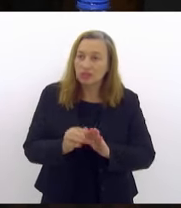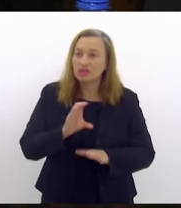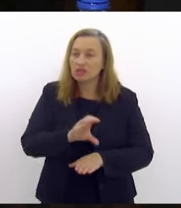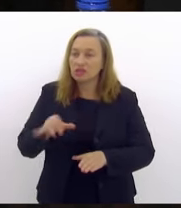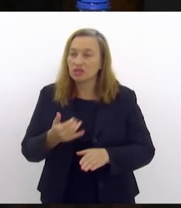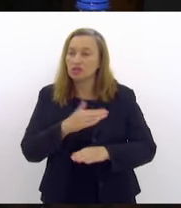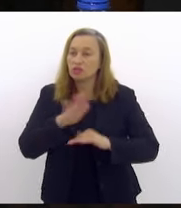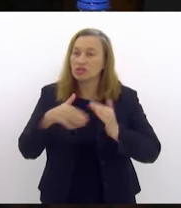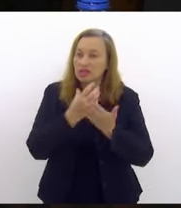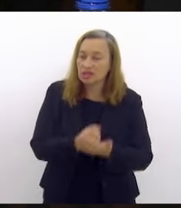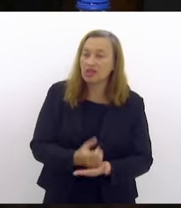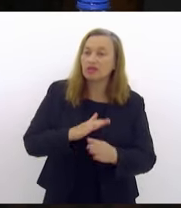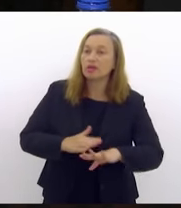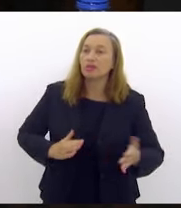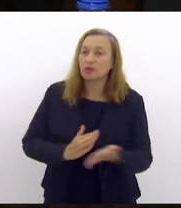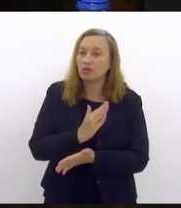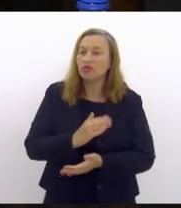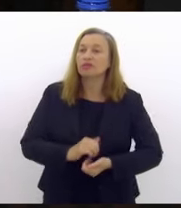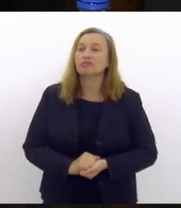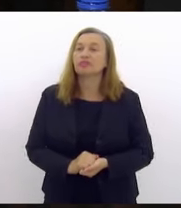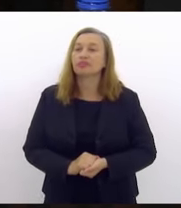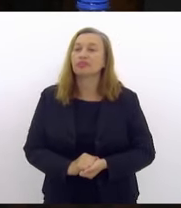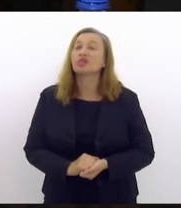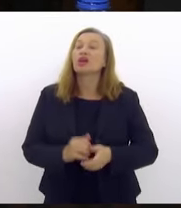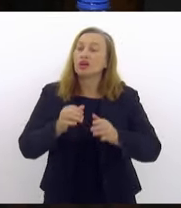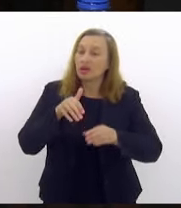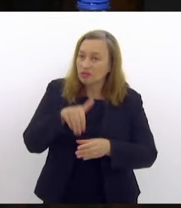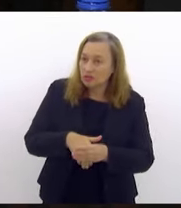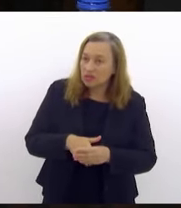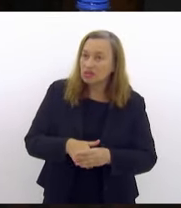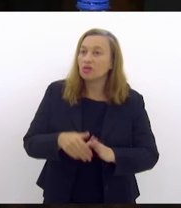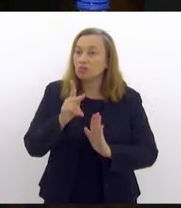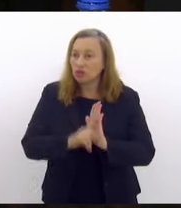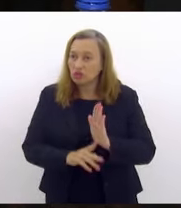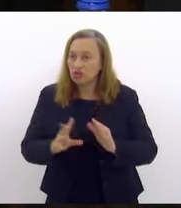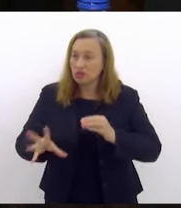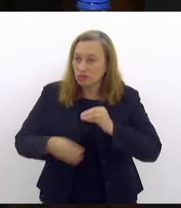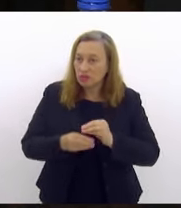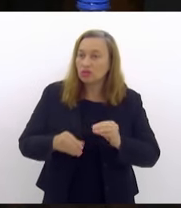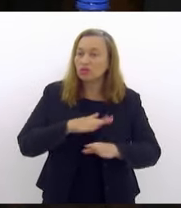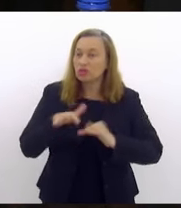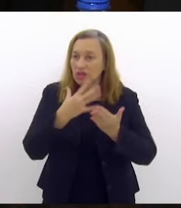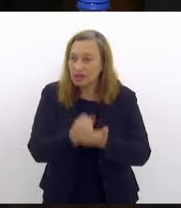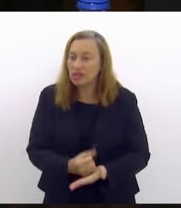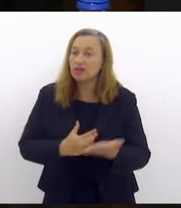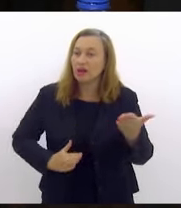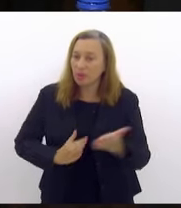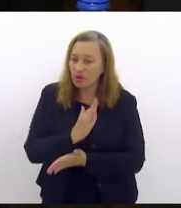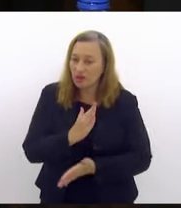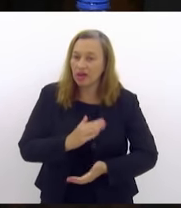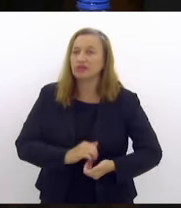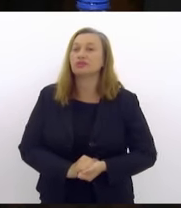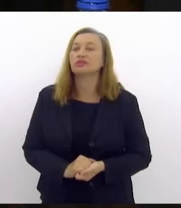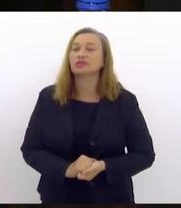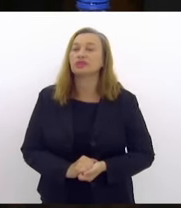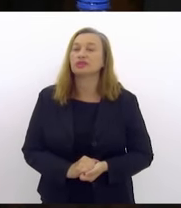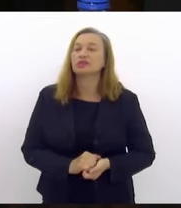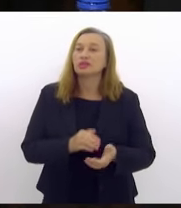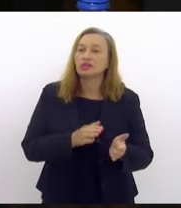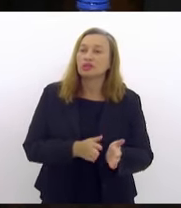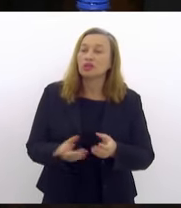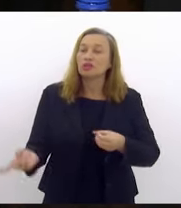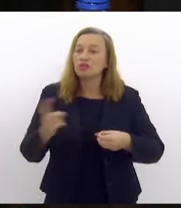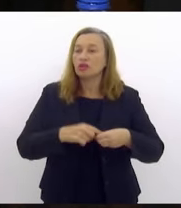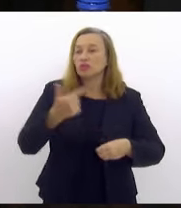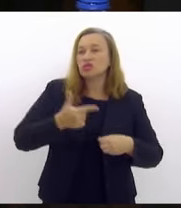Os senhores que aprovam, permaneçam como estão, aprovados. Em votação, o projeto assim emendado. Os senhores que aprovam, permaneçam como estão, aprovado. Vai a redação do